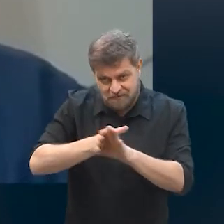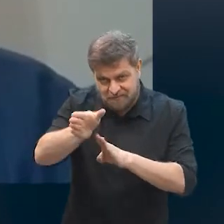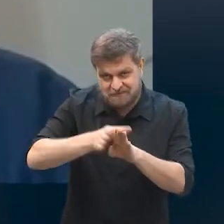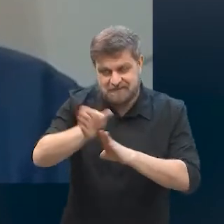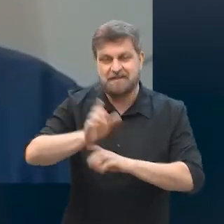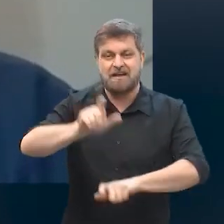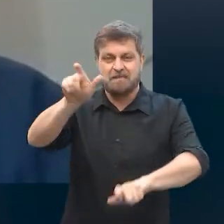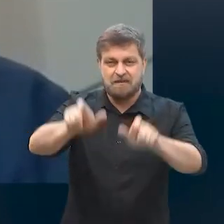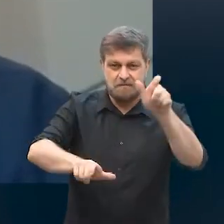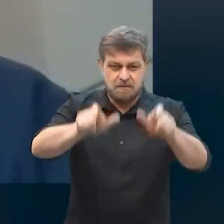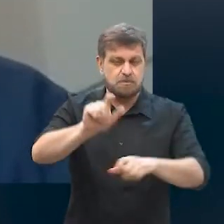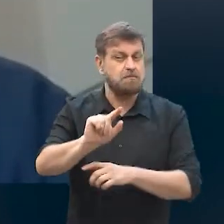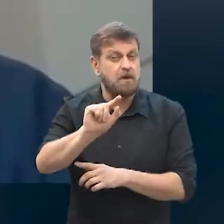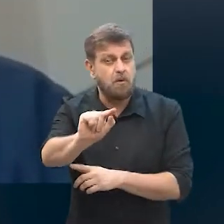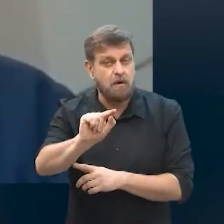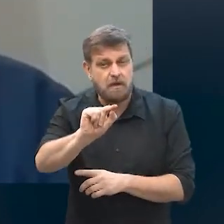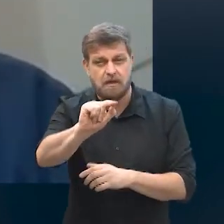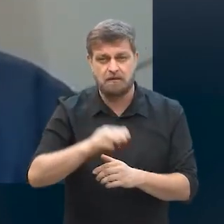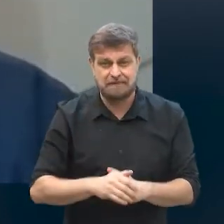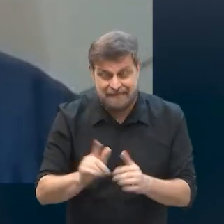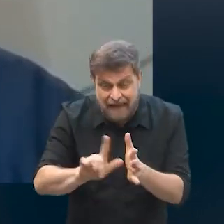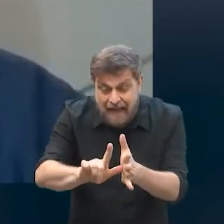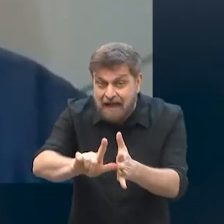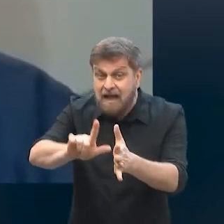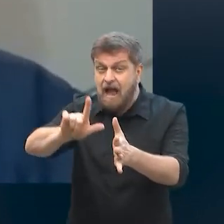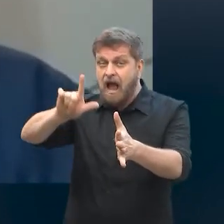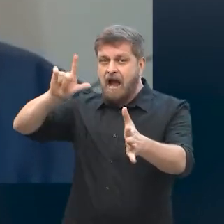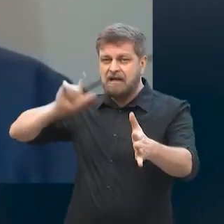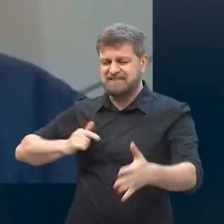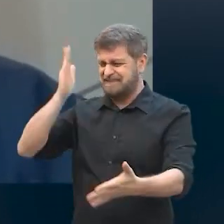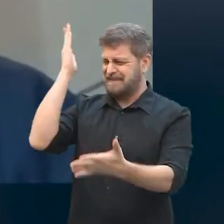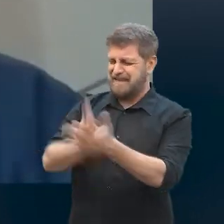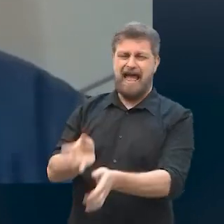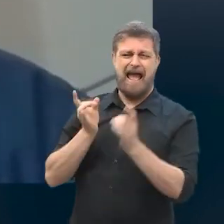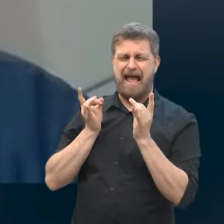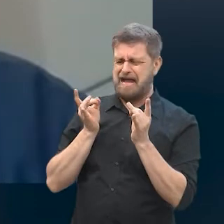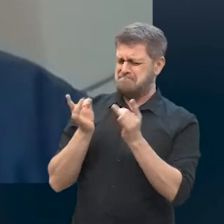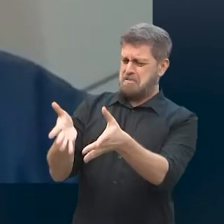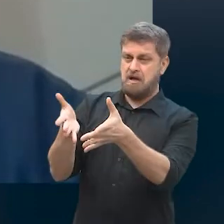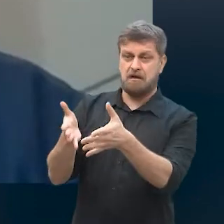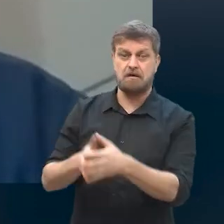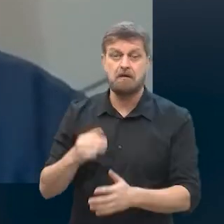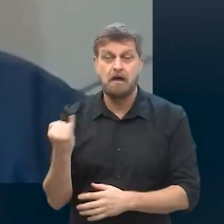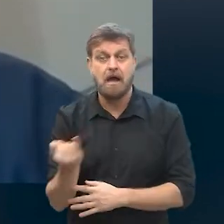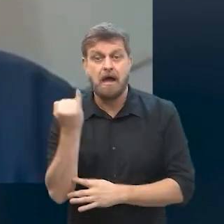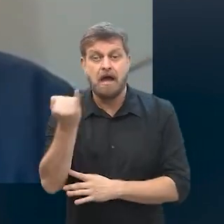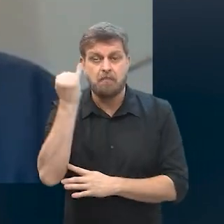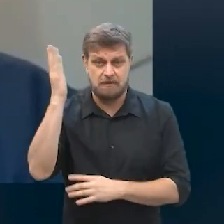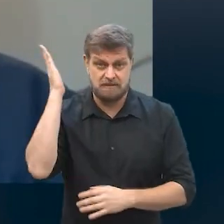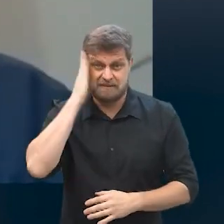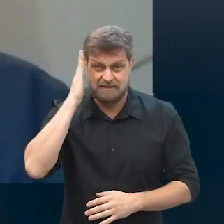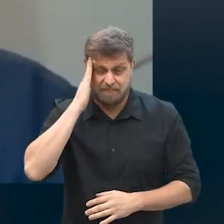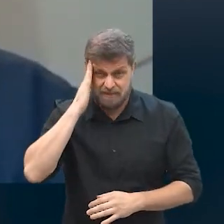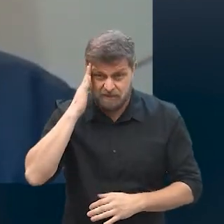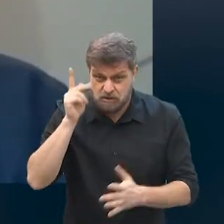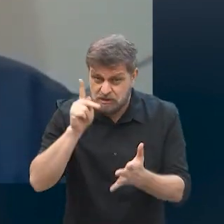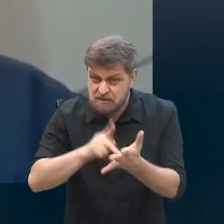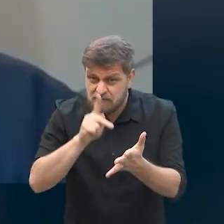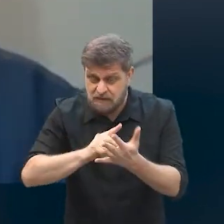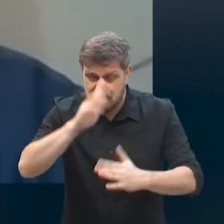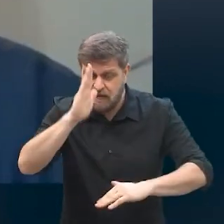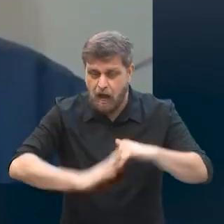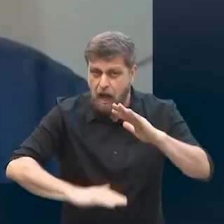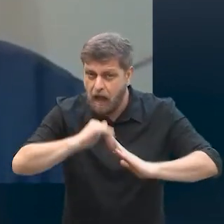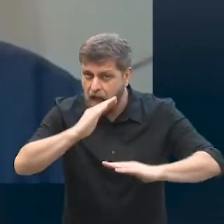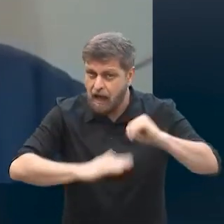para as pessoas que antes de chutar o balde, é importante ter certeza daquilo que está